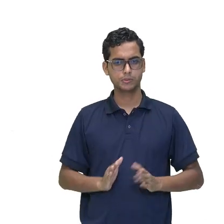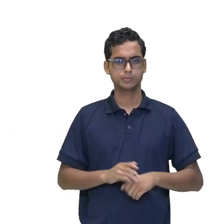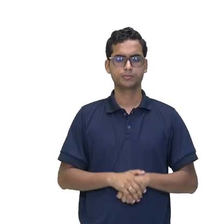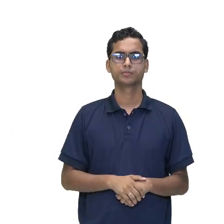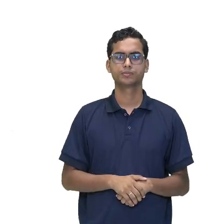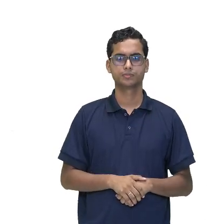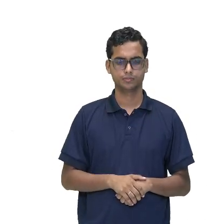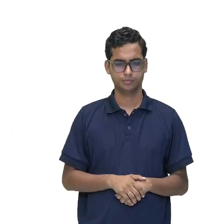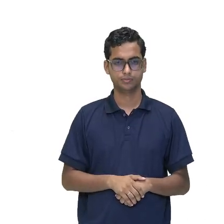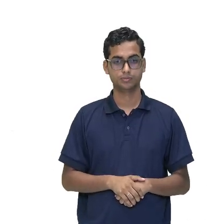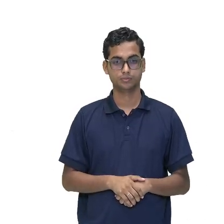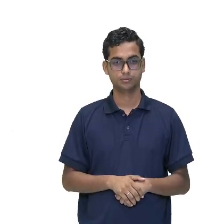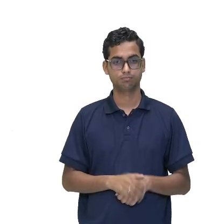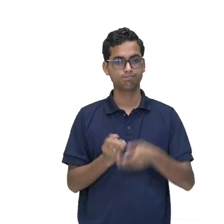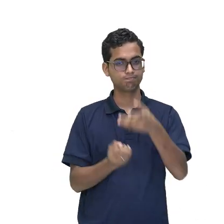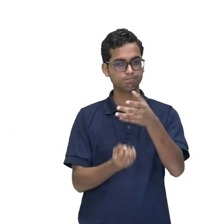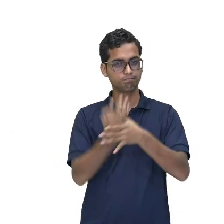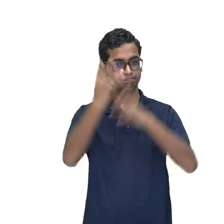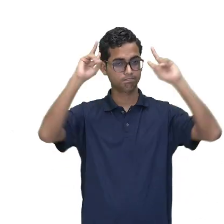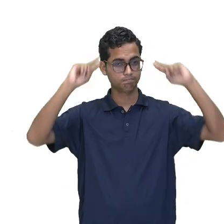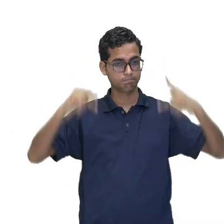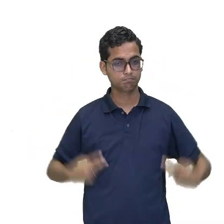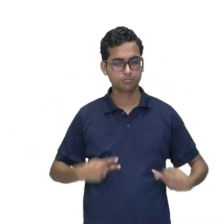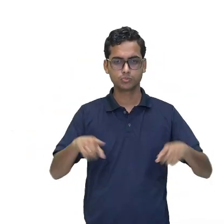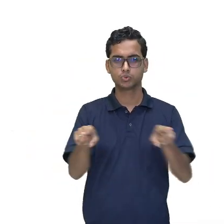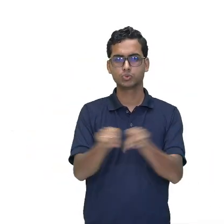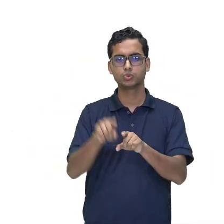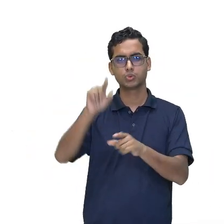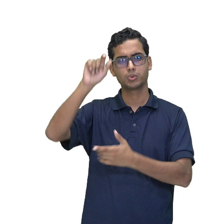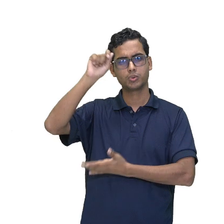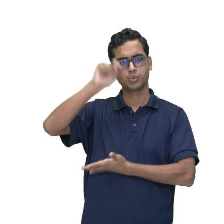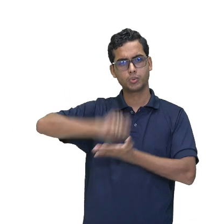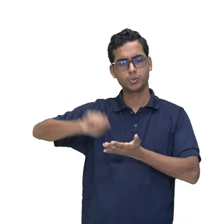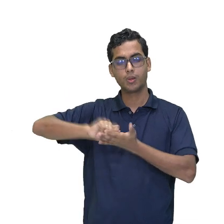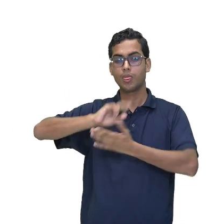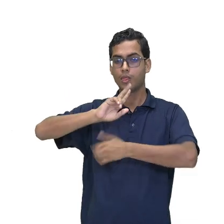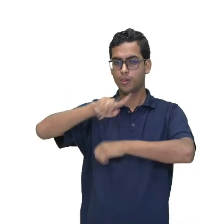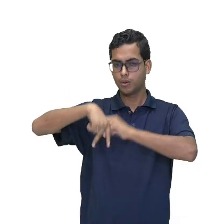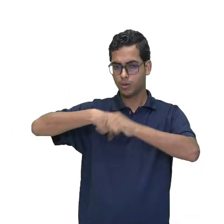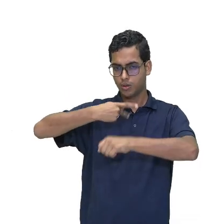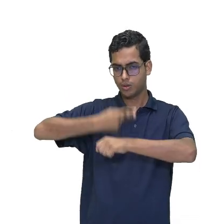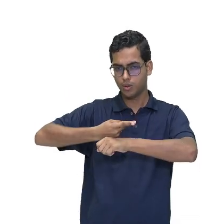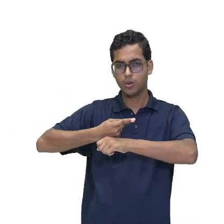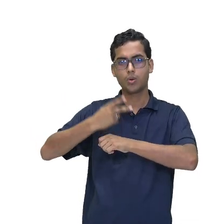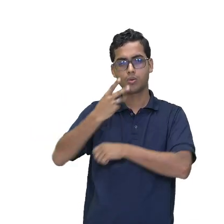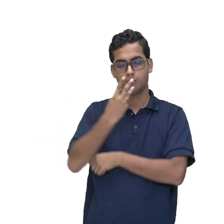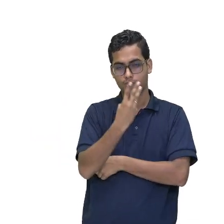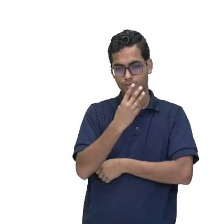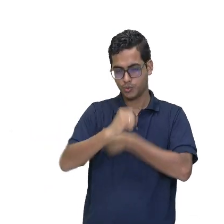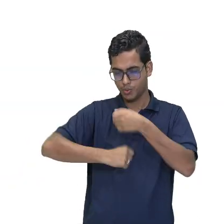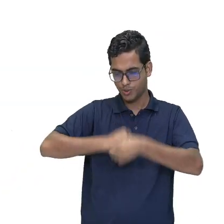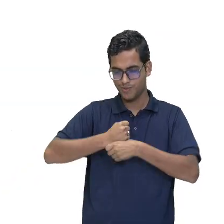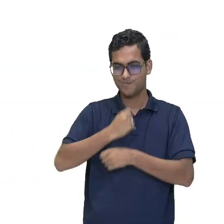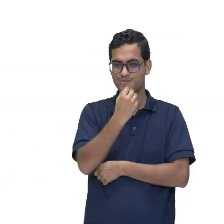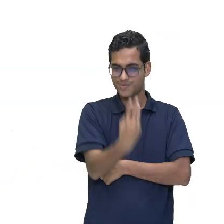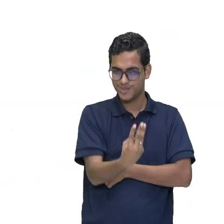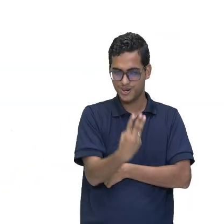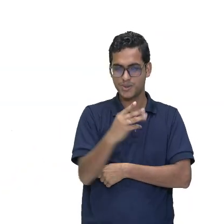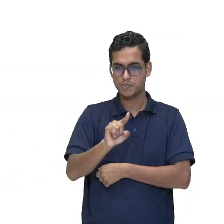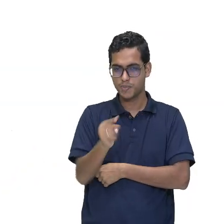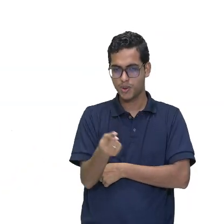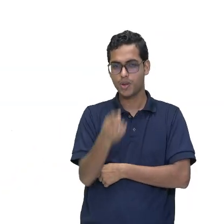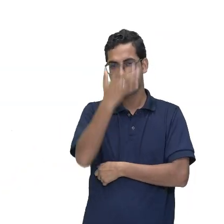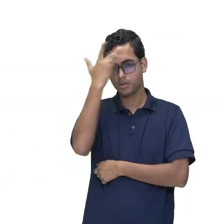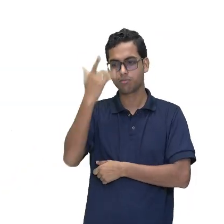início do homem surgindo ali, e no ano, por volta do ano 3000 nós temos o surgimento da escrita, que é o que vai marcar justamente